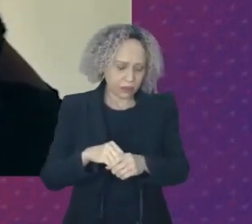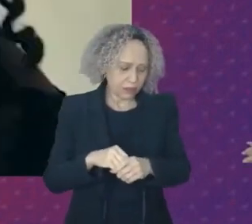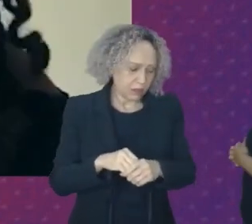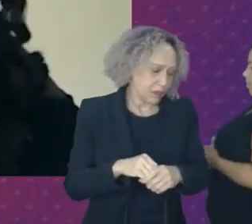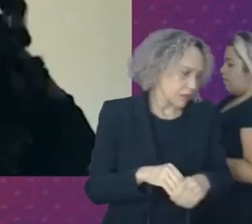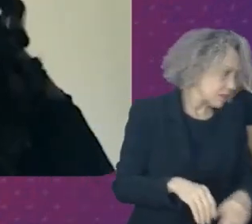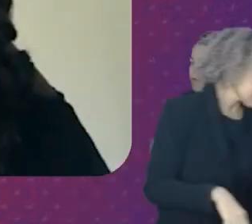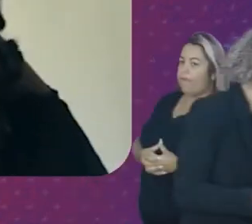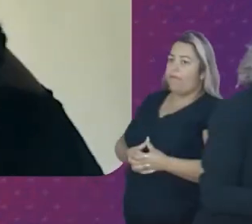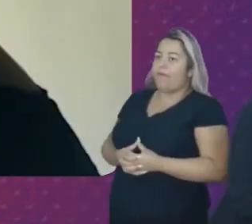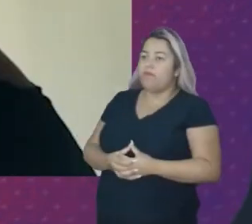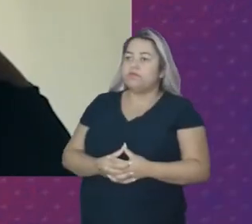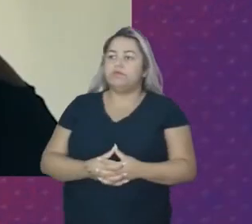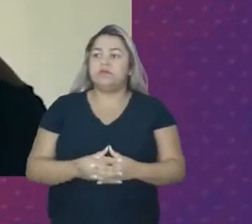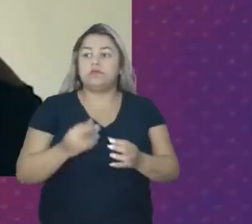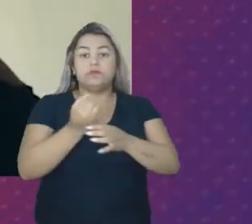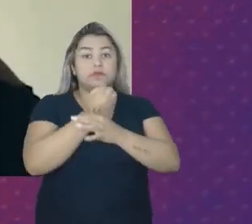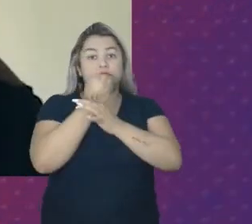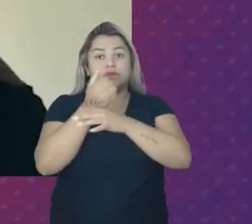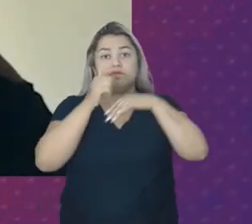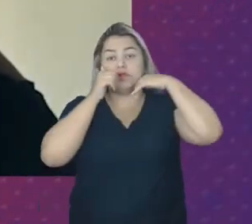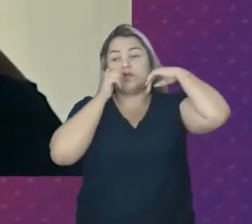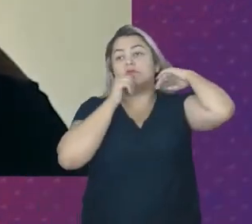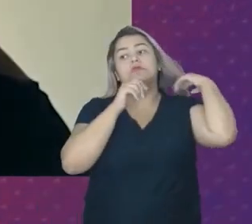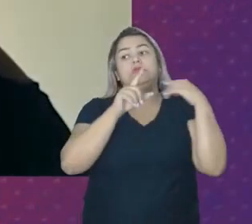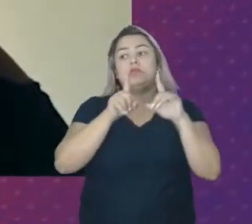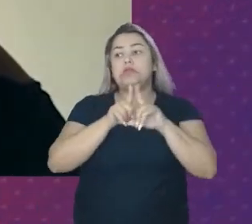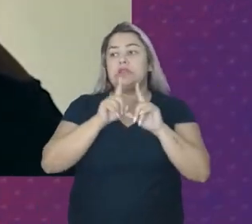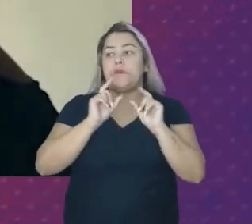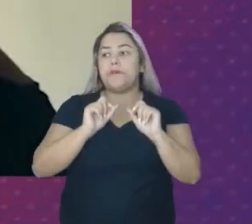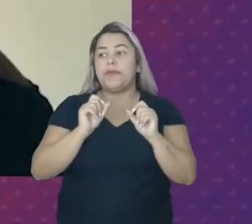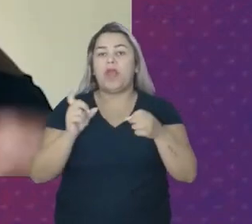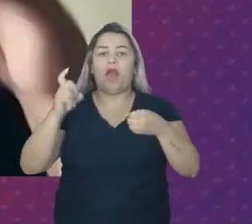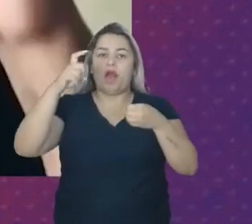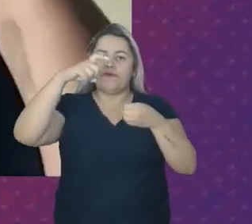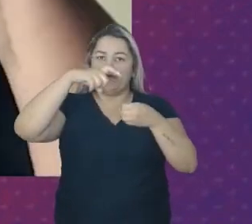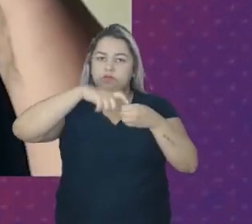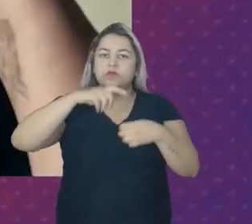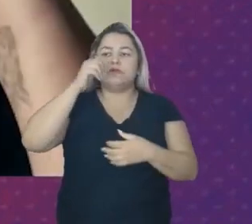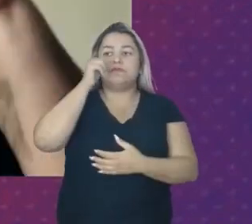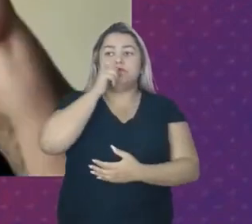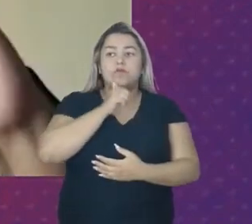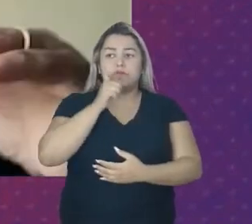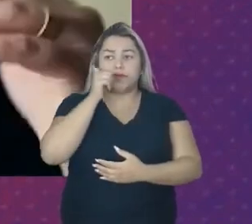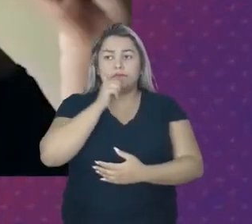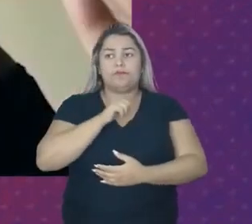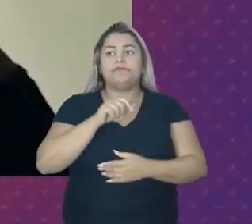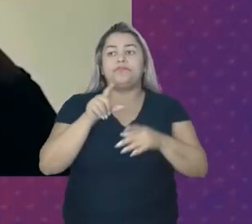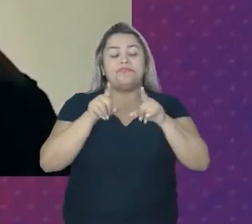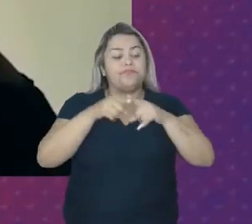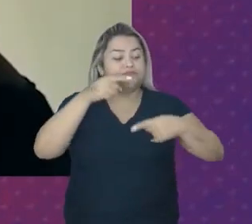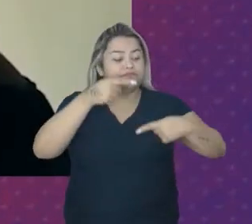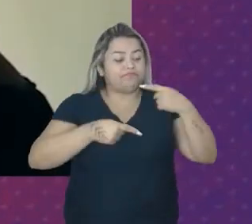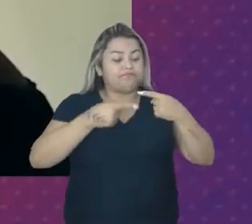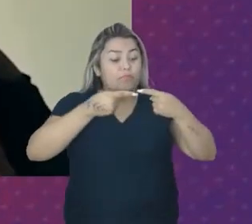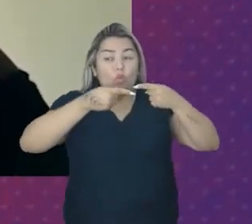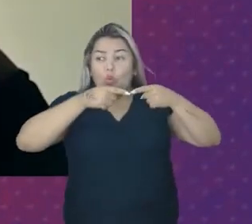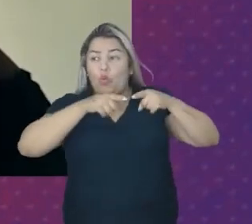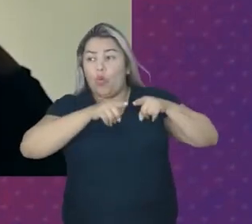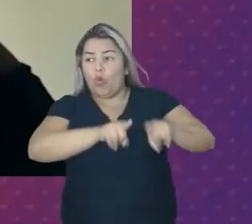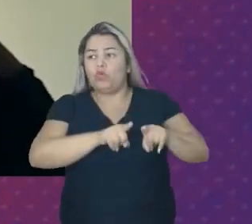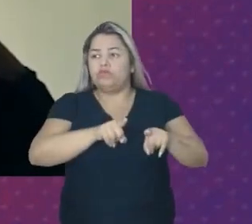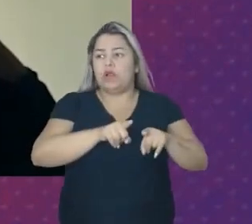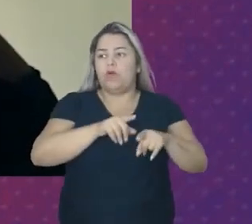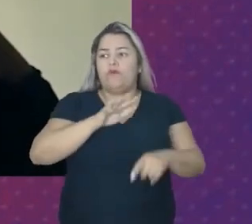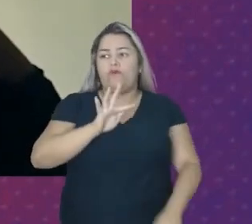a segurança das mulheres, que vem dizer sobre a vida das mulheres, sobre o combate ao feminicídio e às